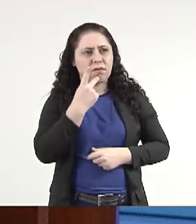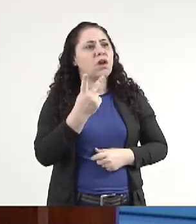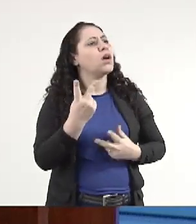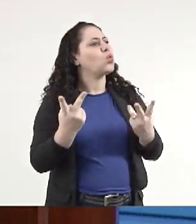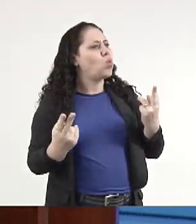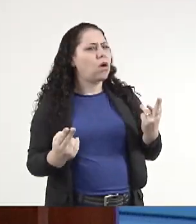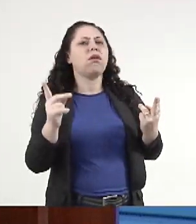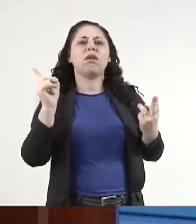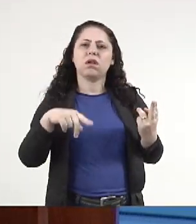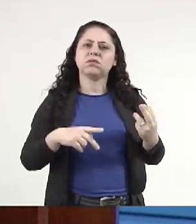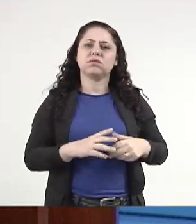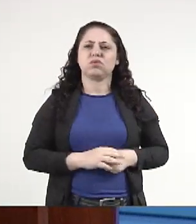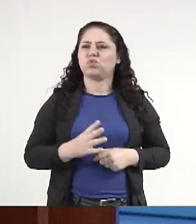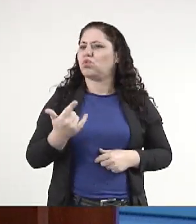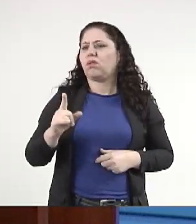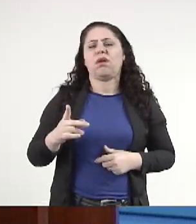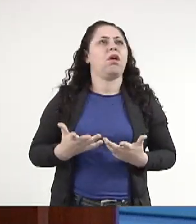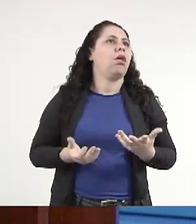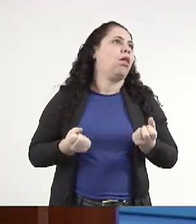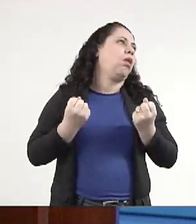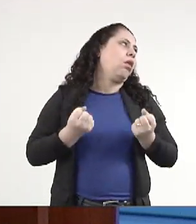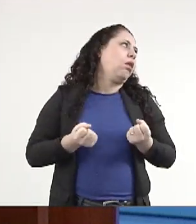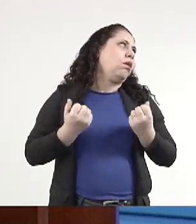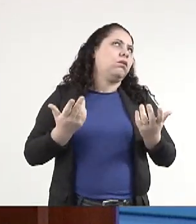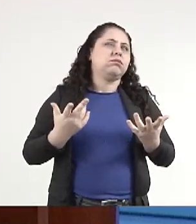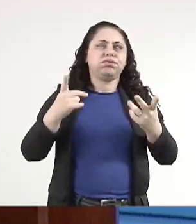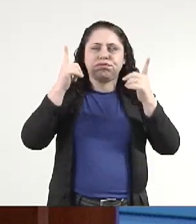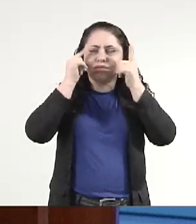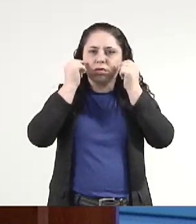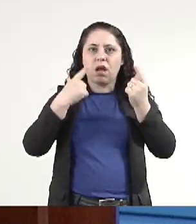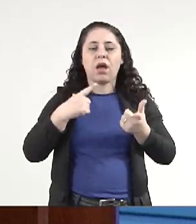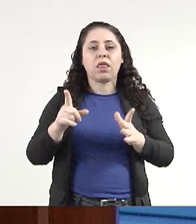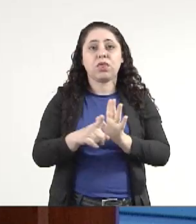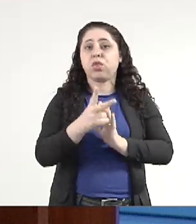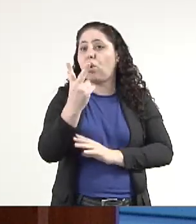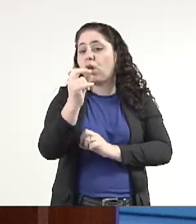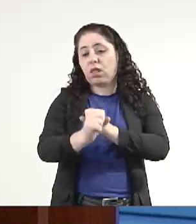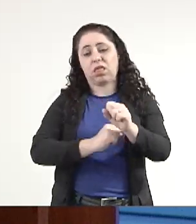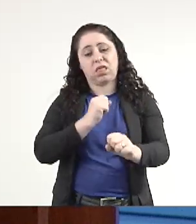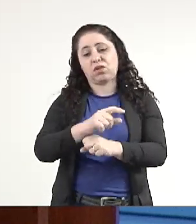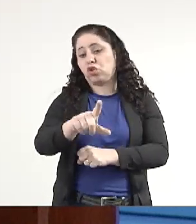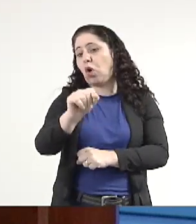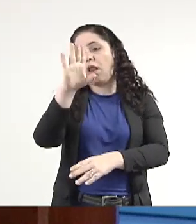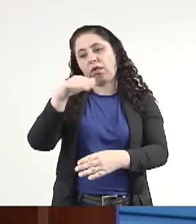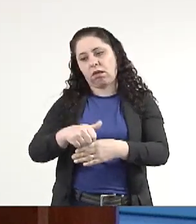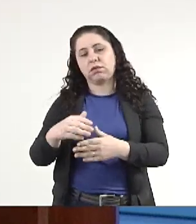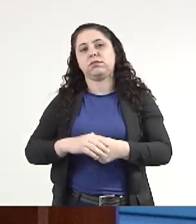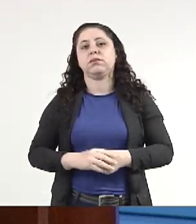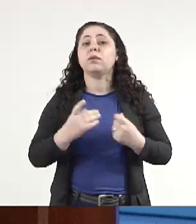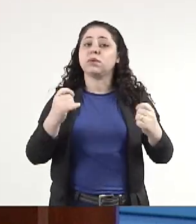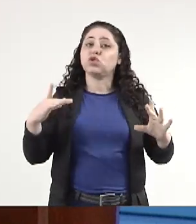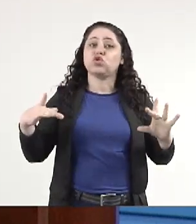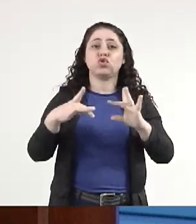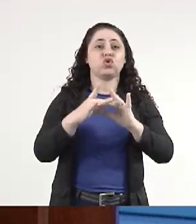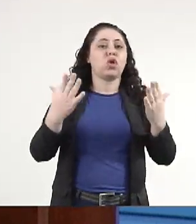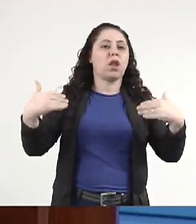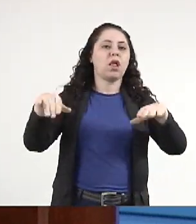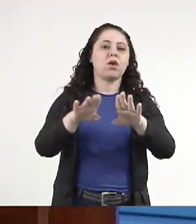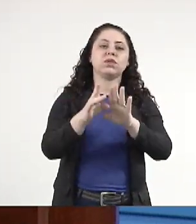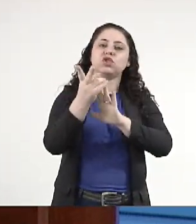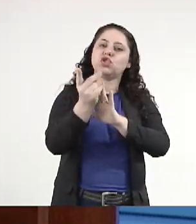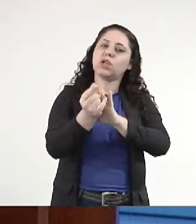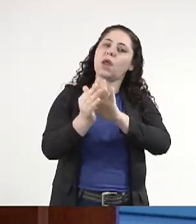dizer a mesma coisa. Não tem quem aguenta processo eleitoral a cada 2 anos. Nós precisamos unificar, é redução